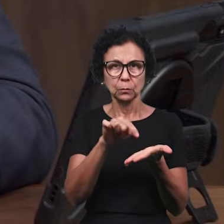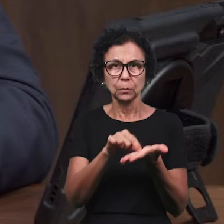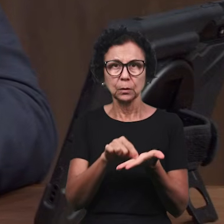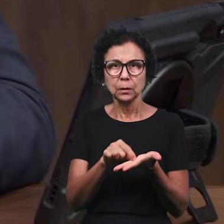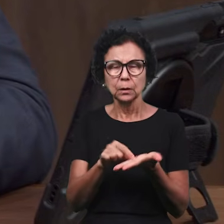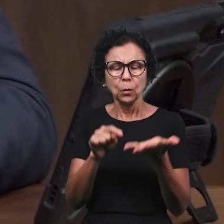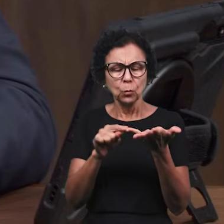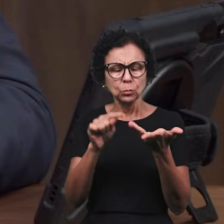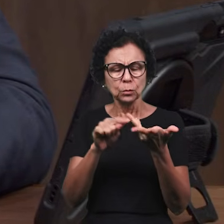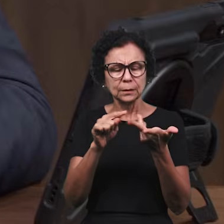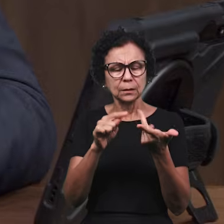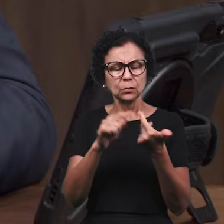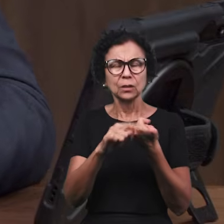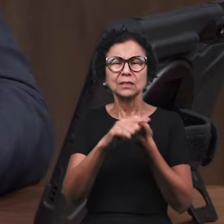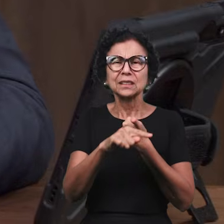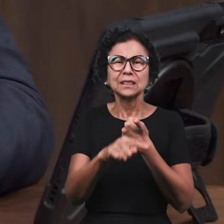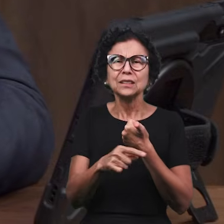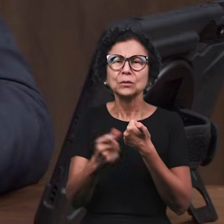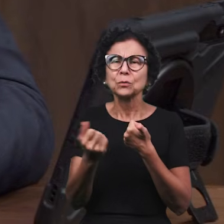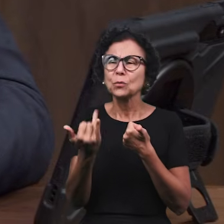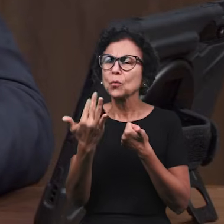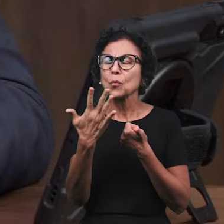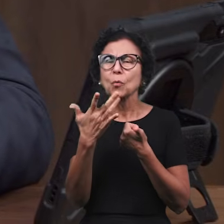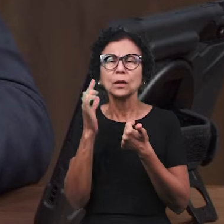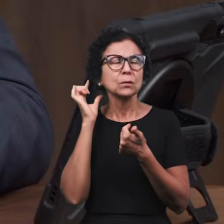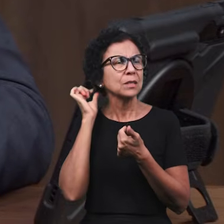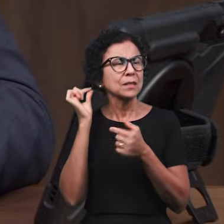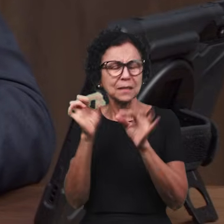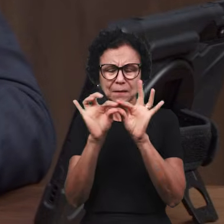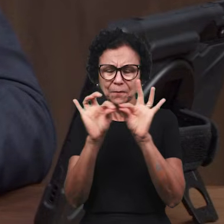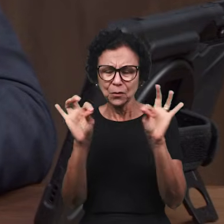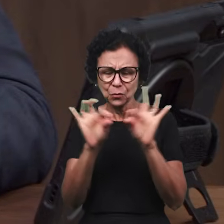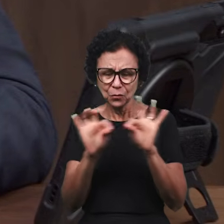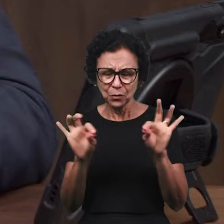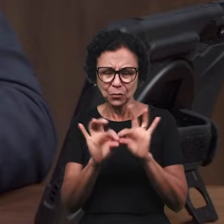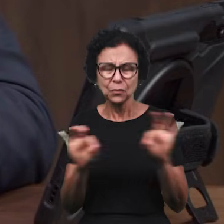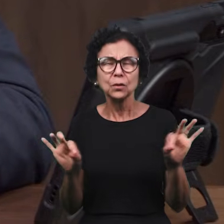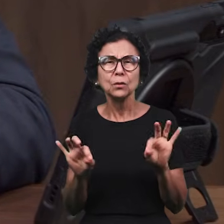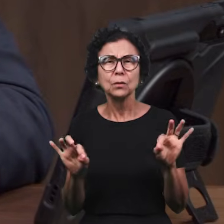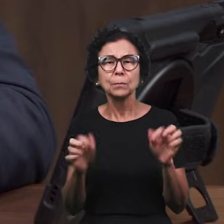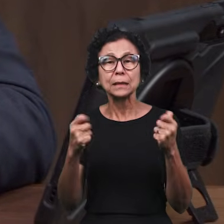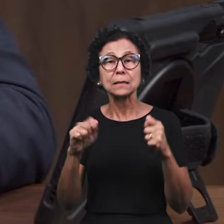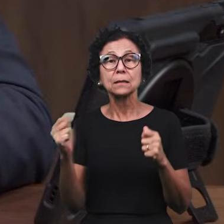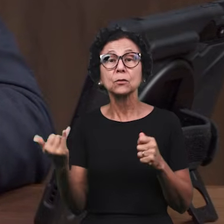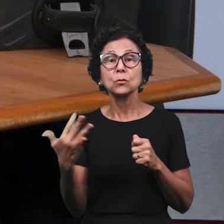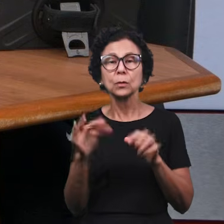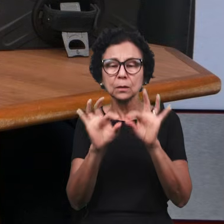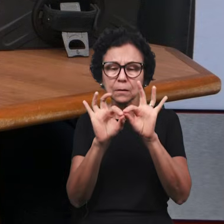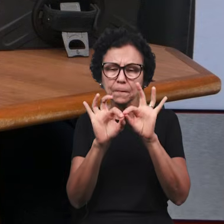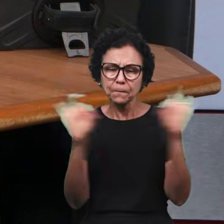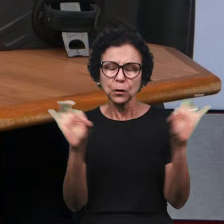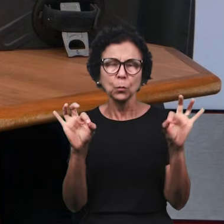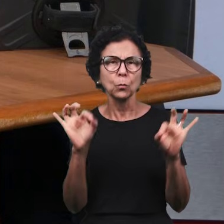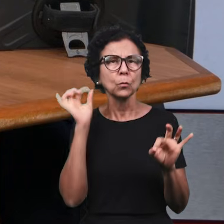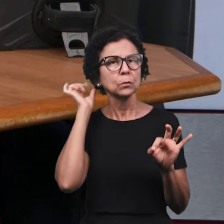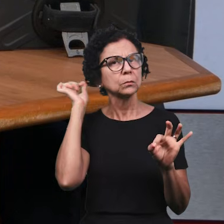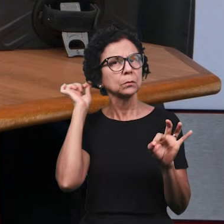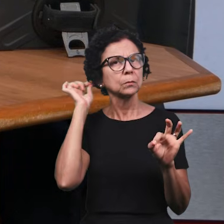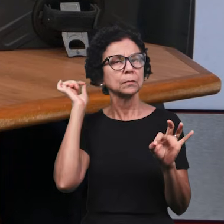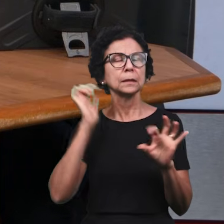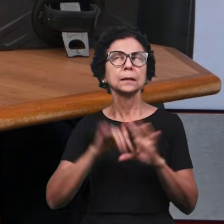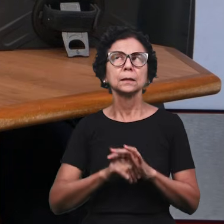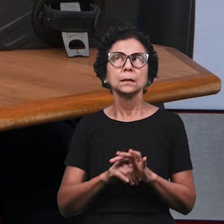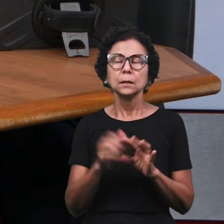Sempre. Quanto que gira essas contagens? Quantos fios assim são transplantados? Olha, quando a gente fala